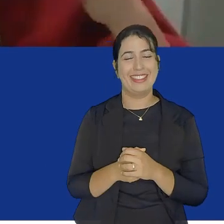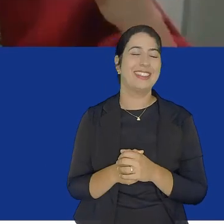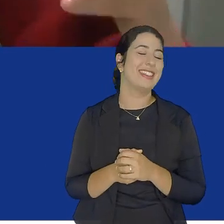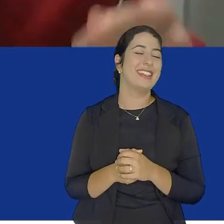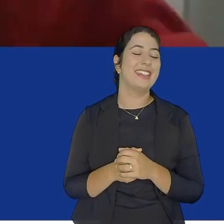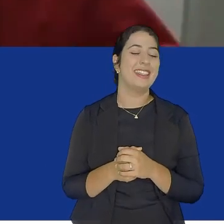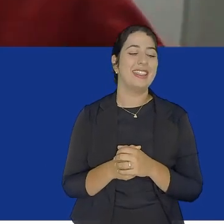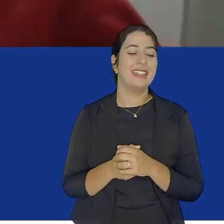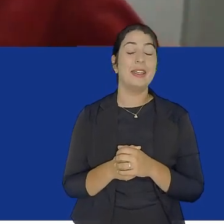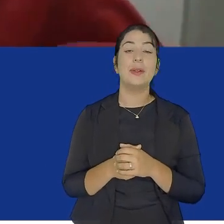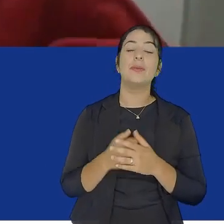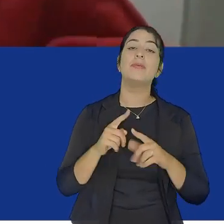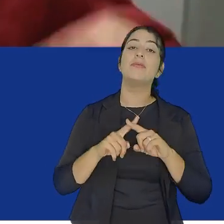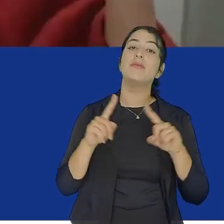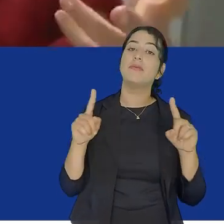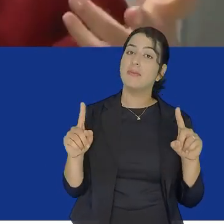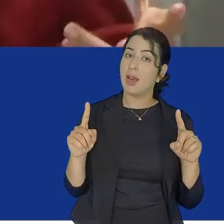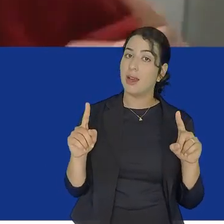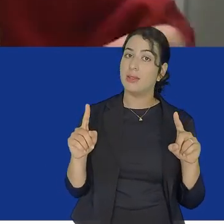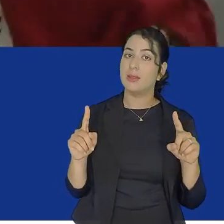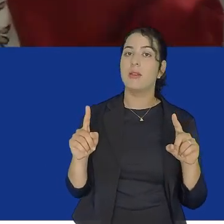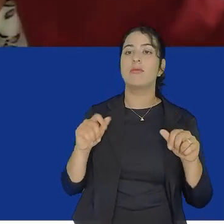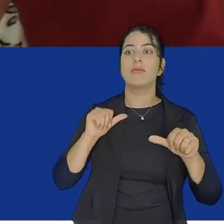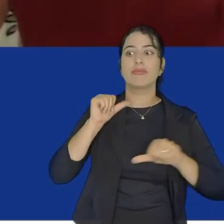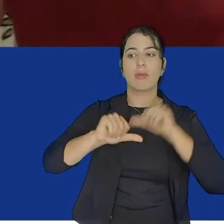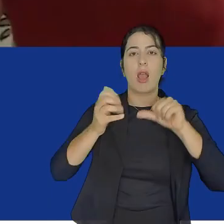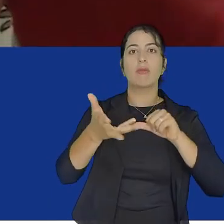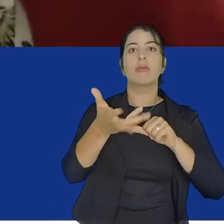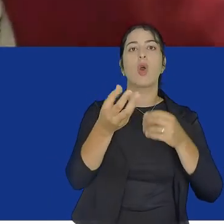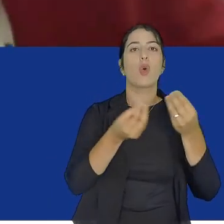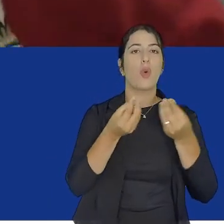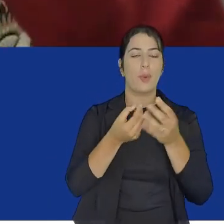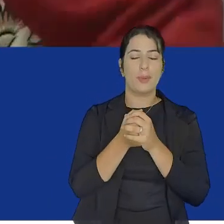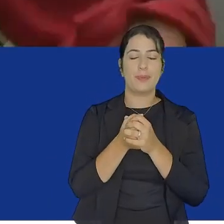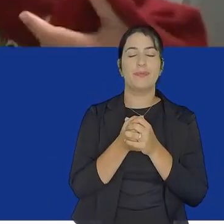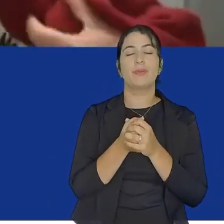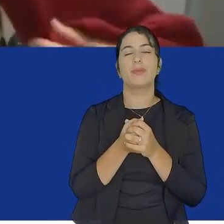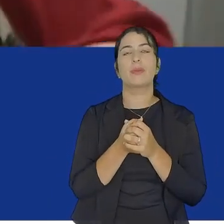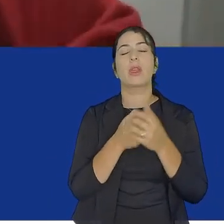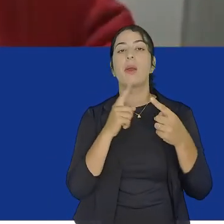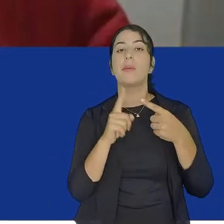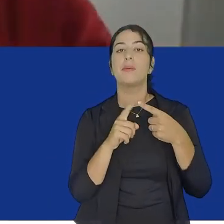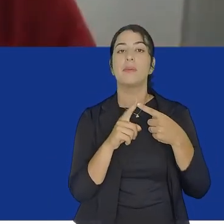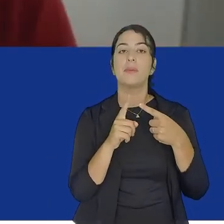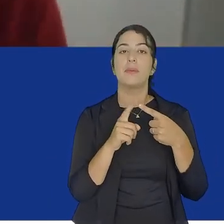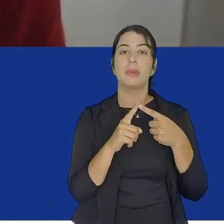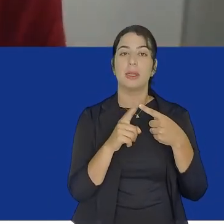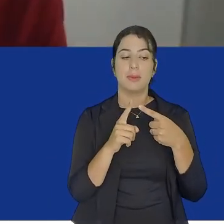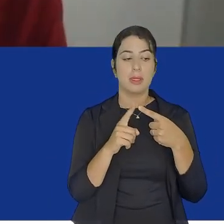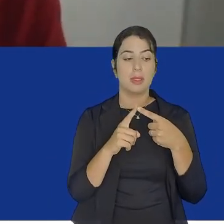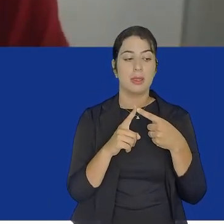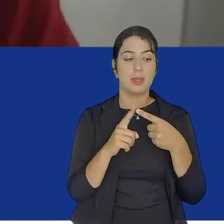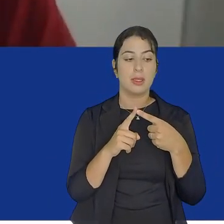isso. Mas, assim, chaves para virar isso rapidamente, né? Quais são as chaves? Primeiro, eu acho, assim, precisa estar